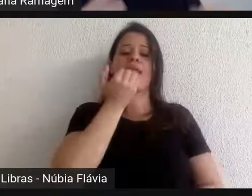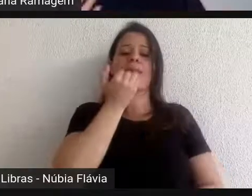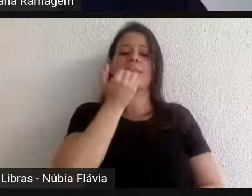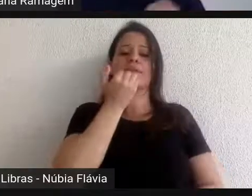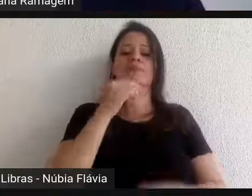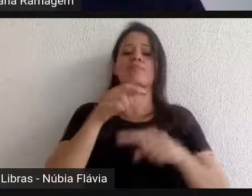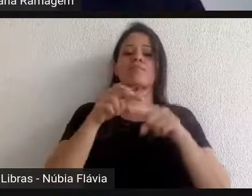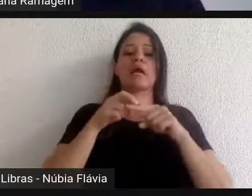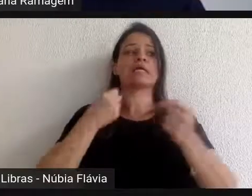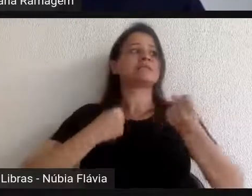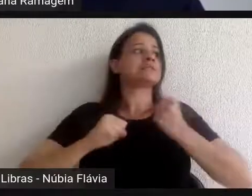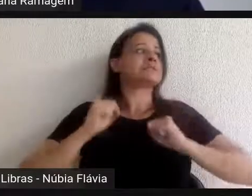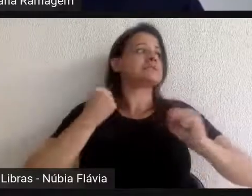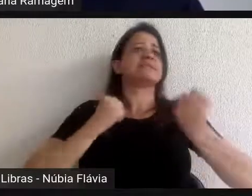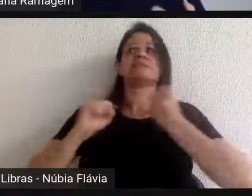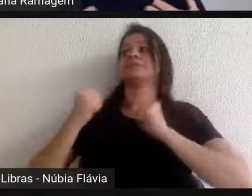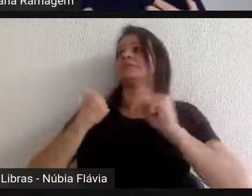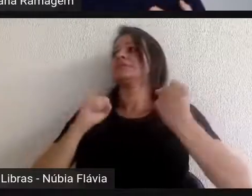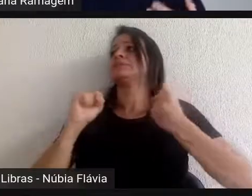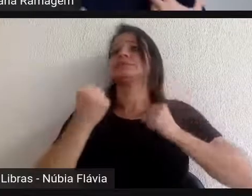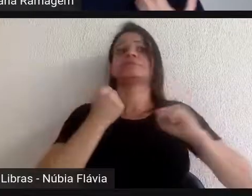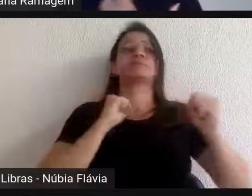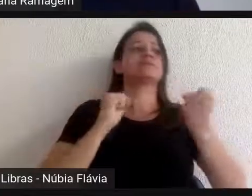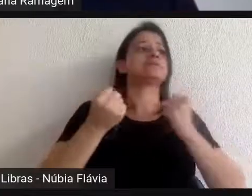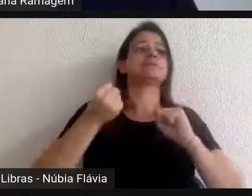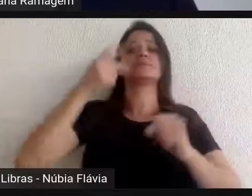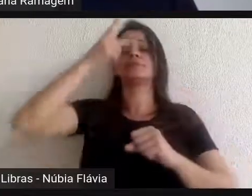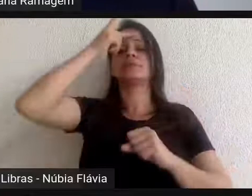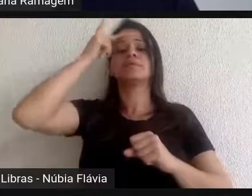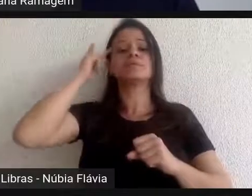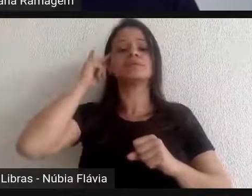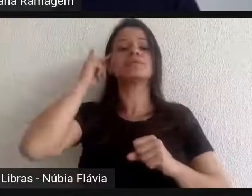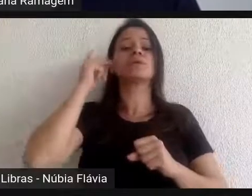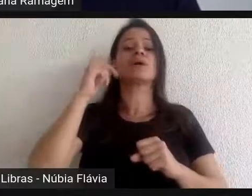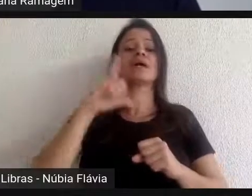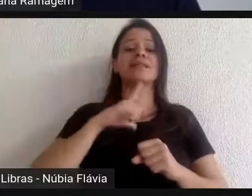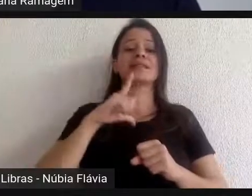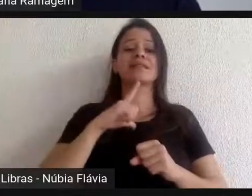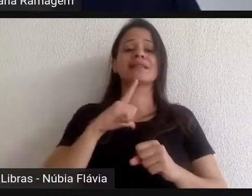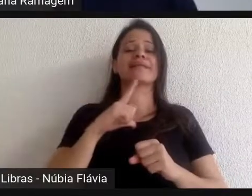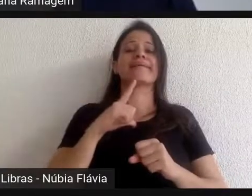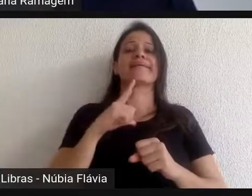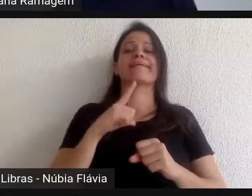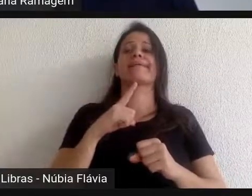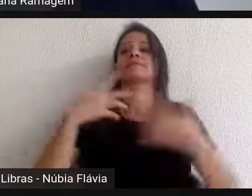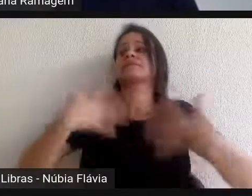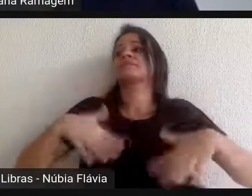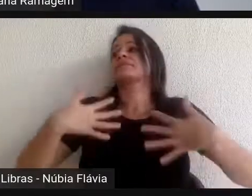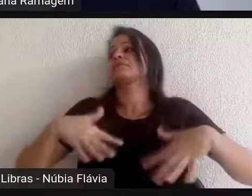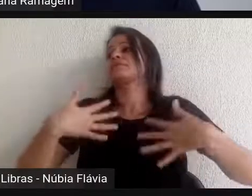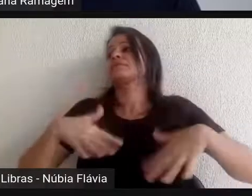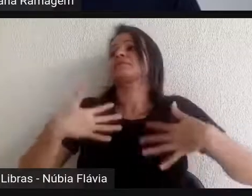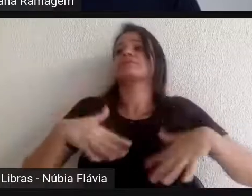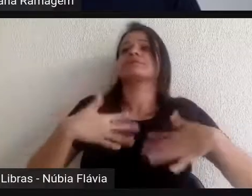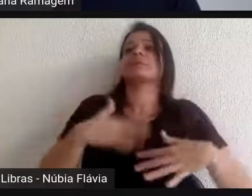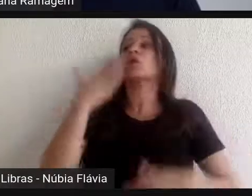picos de ansiedade e a pessoa ela busca alimentos mais